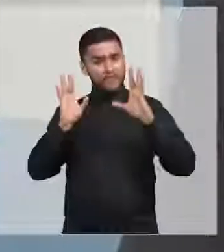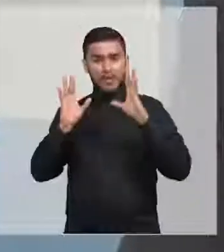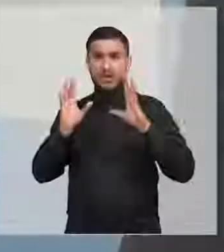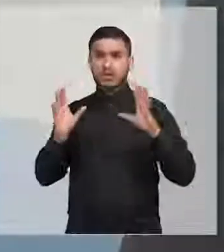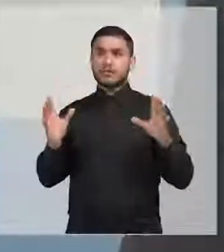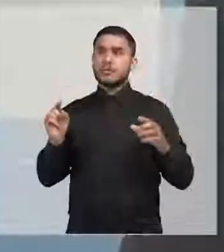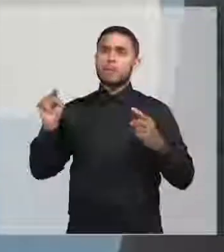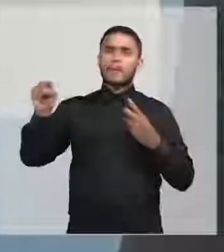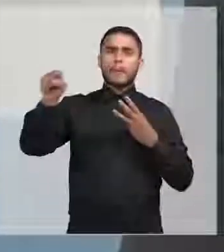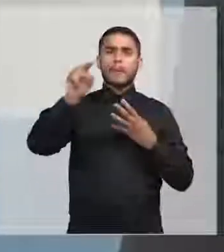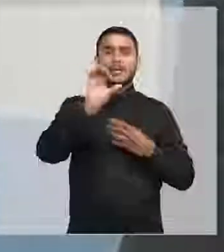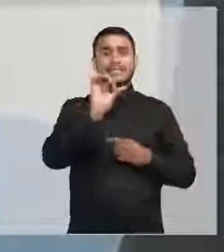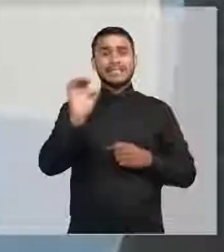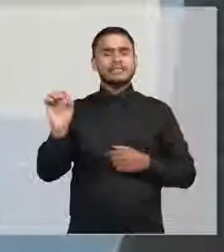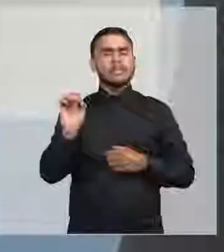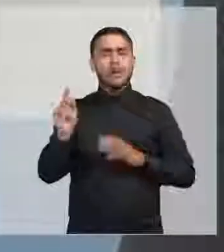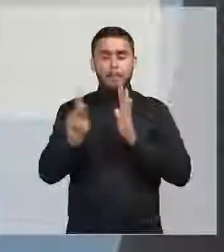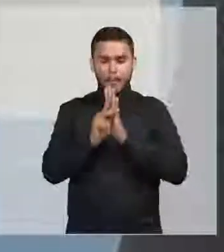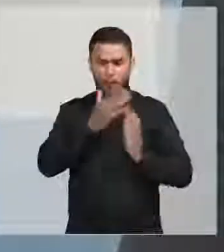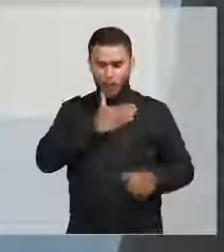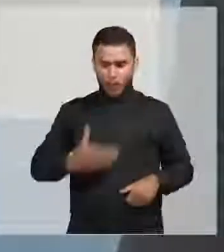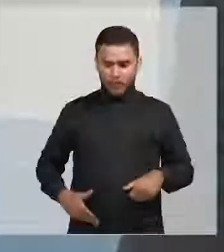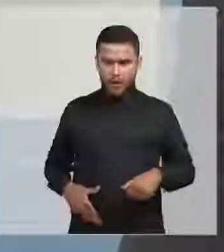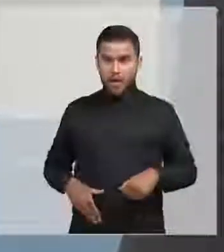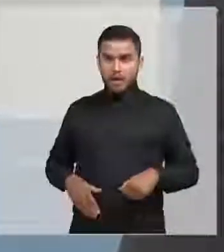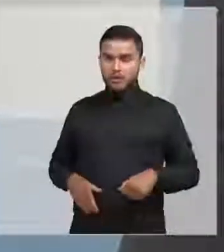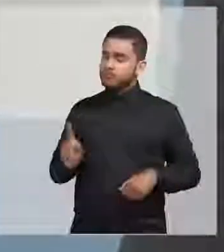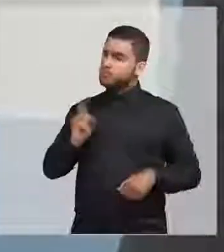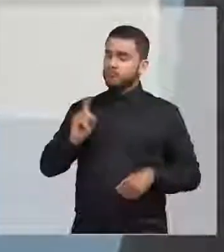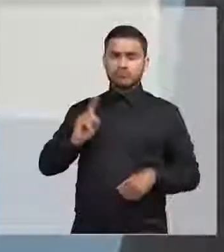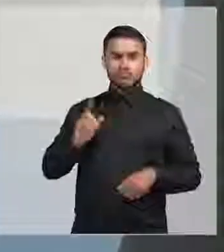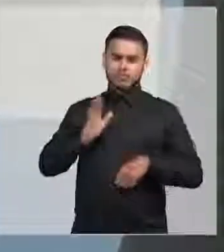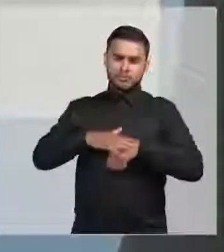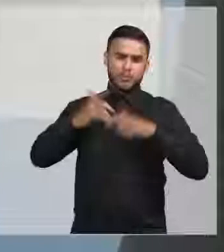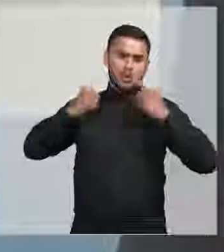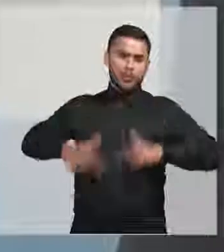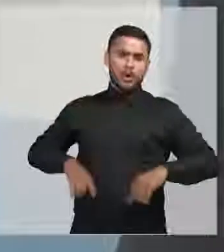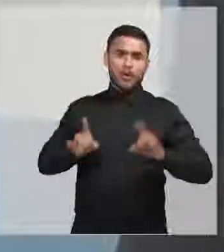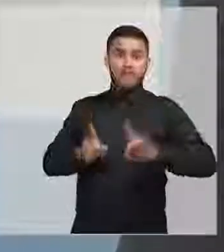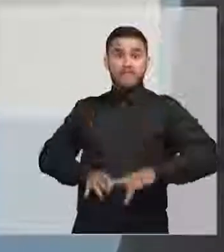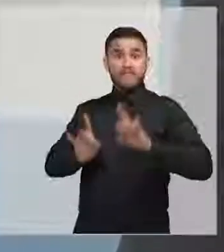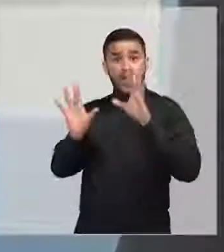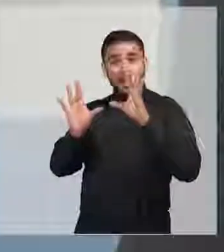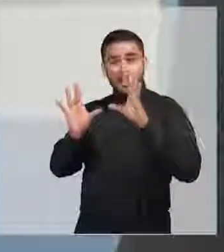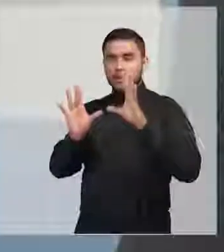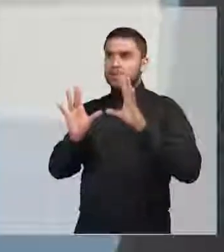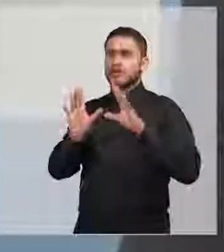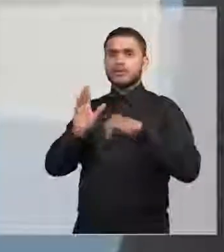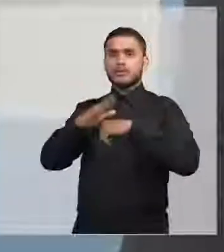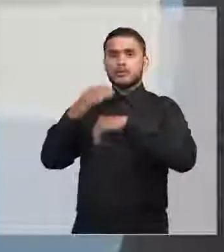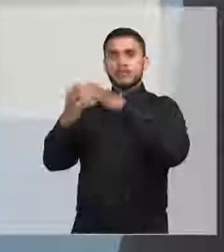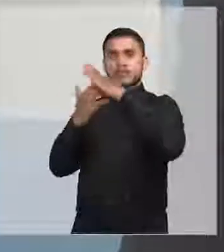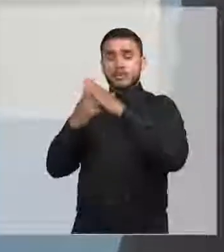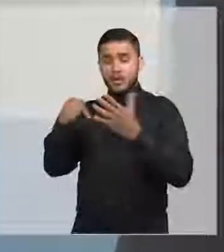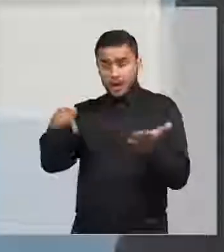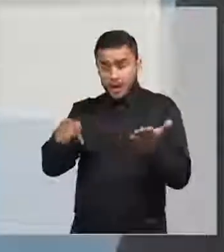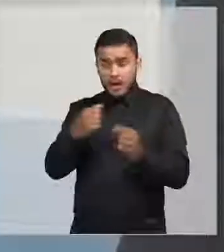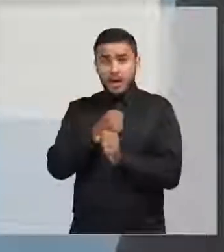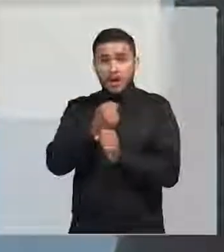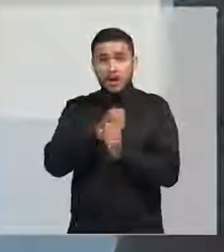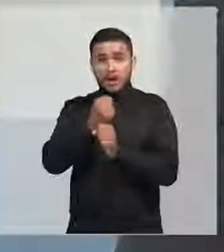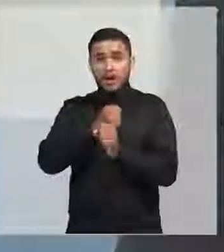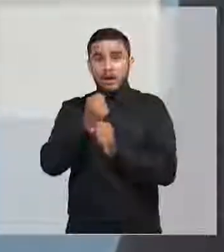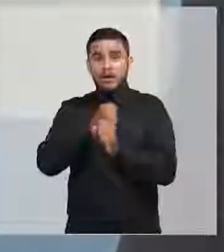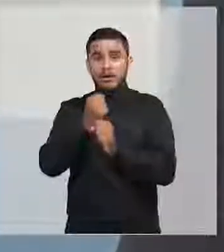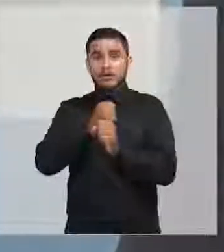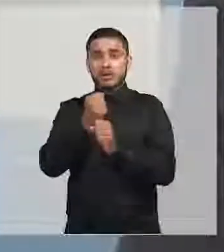mínimo 60 estatais, vai arrecadar, olha, presta atenção, ele vai arrecadar o dinheiro para esse ano ele zerar o déficit. Esse ano